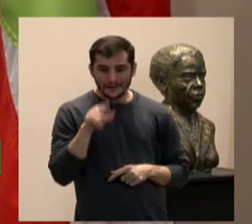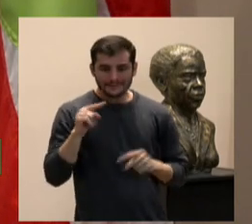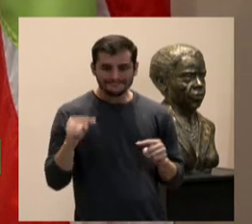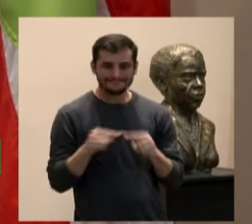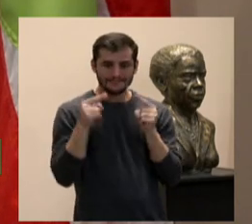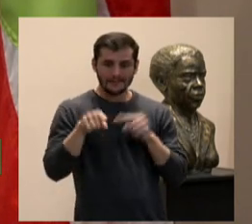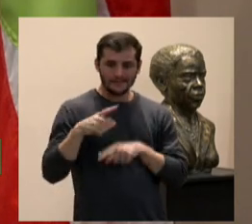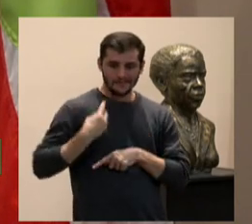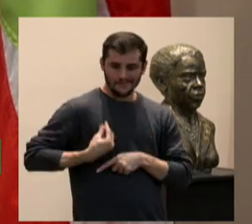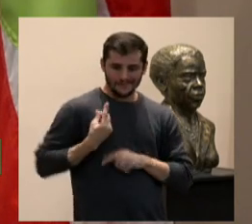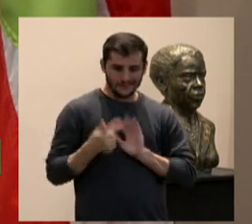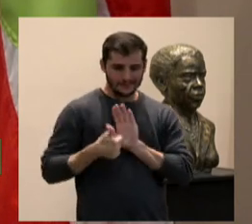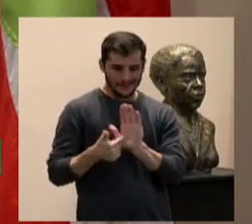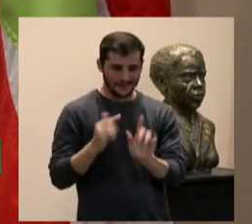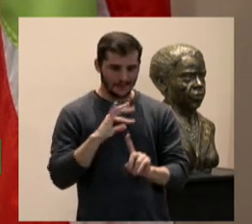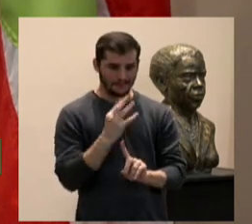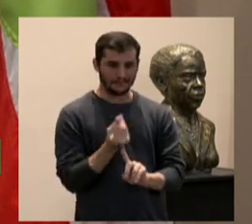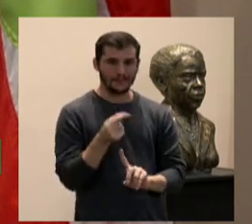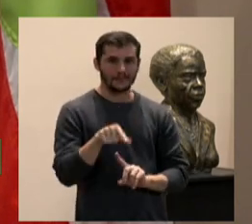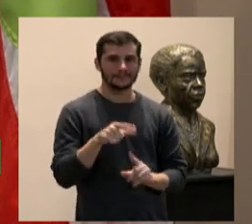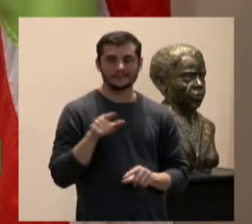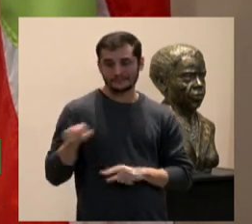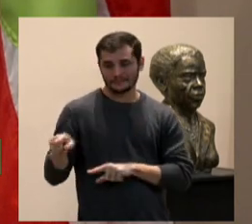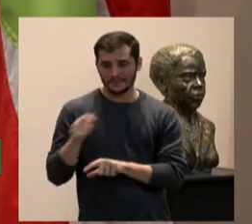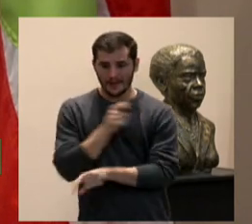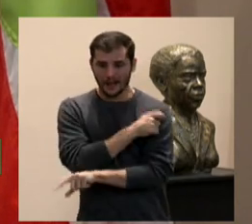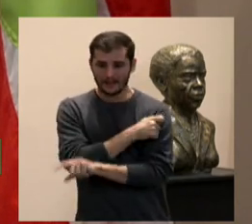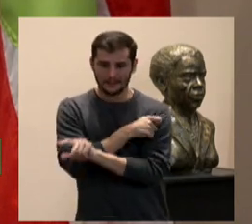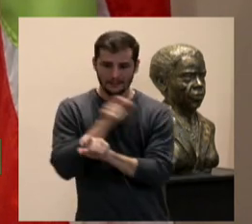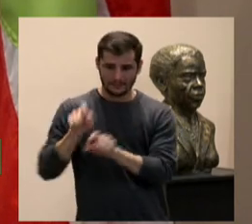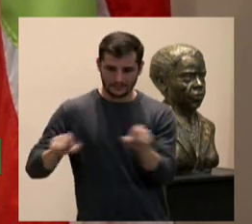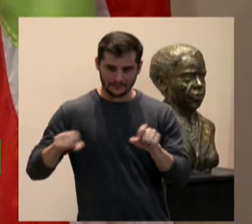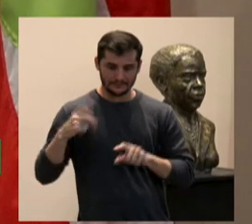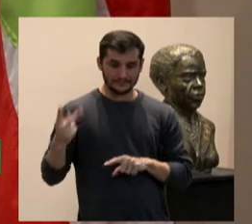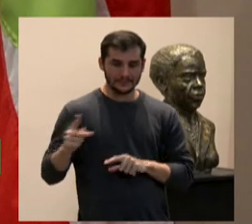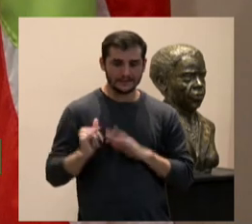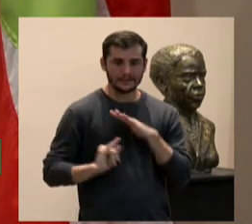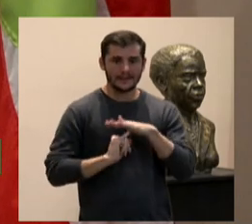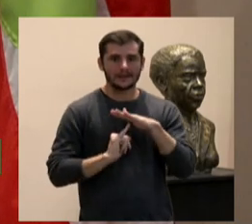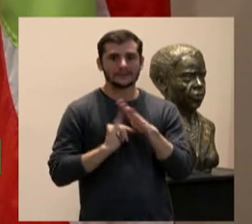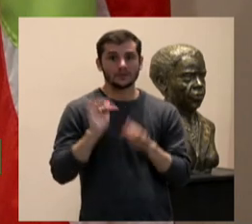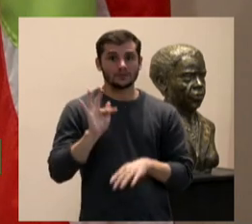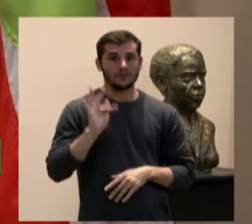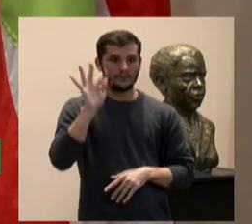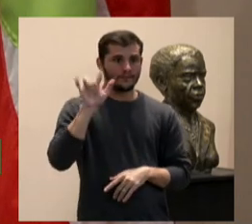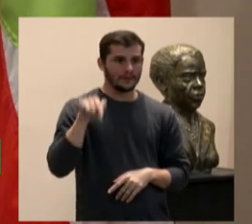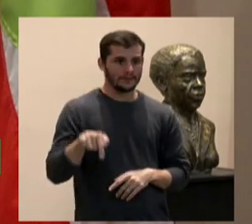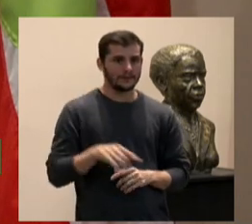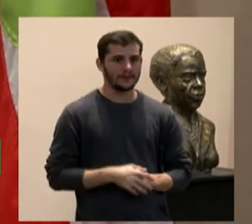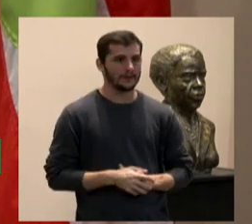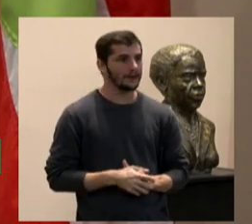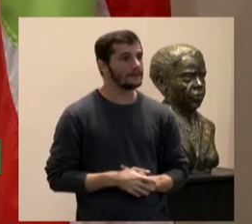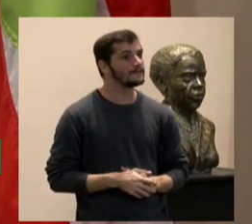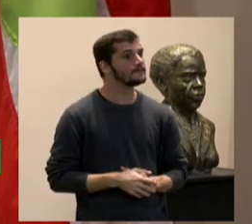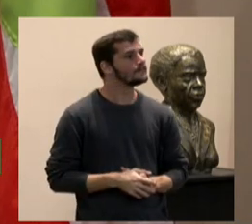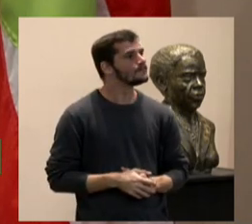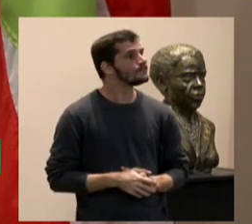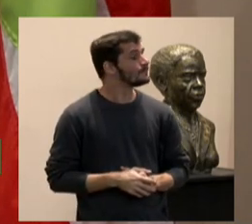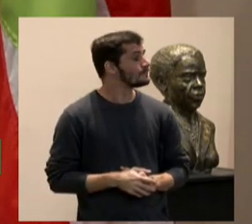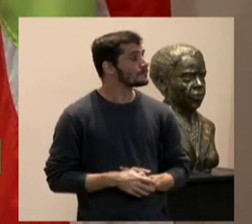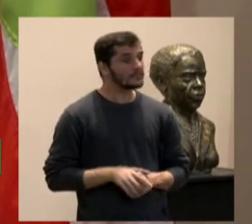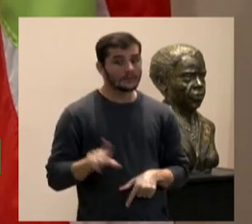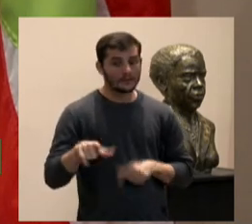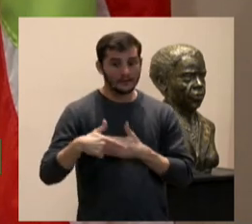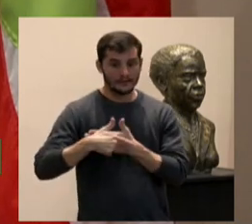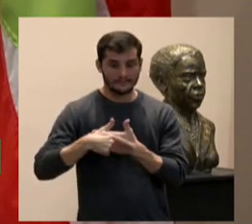providencial essa apresentação das alunas e dos alunos do Instituto Federal, que eu acho que o